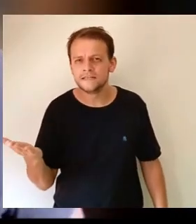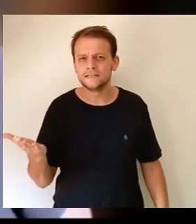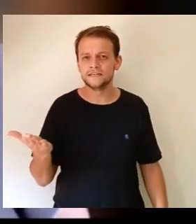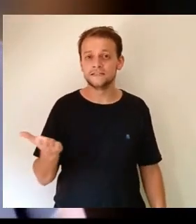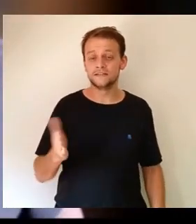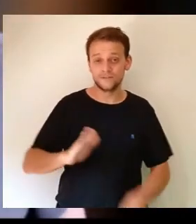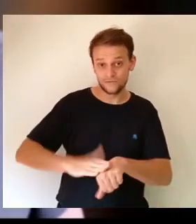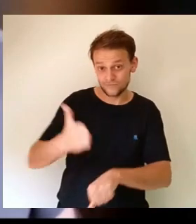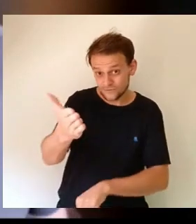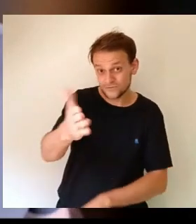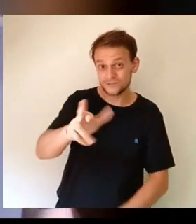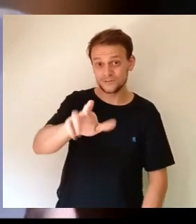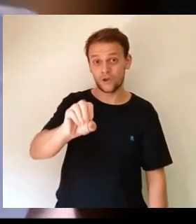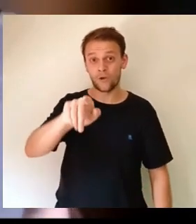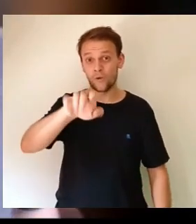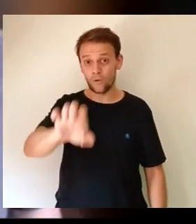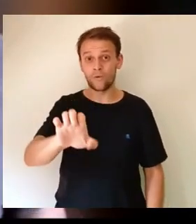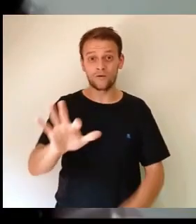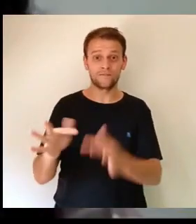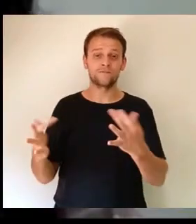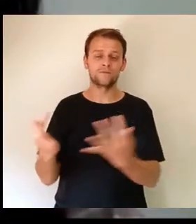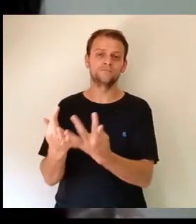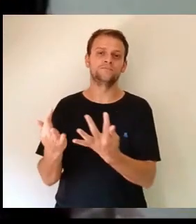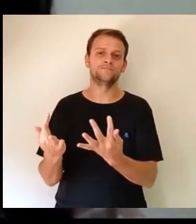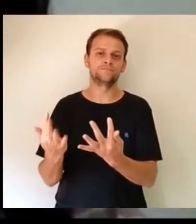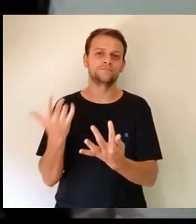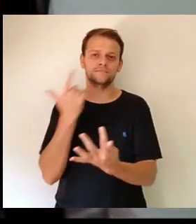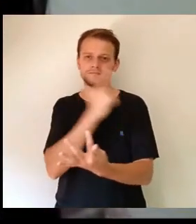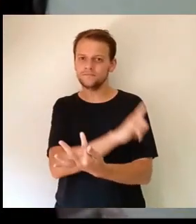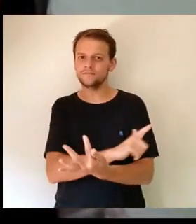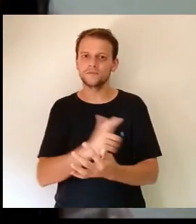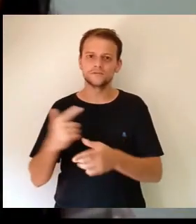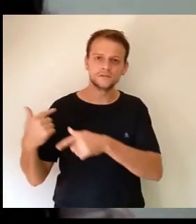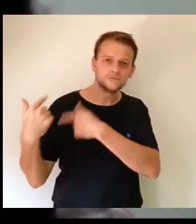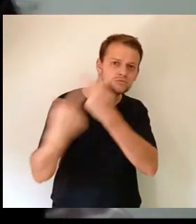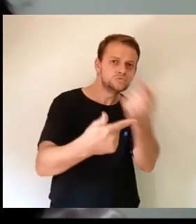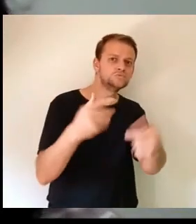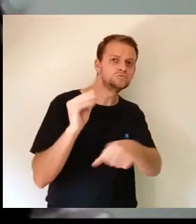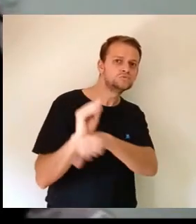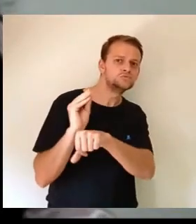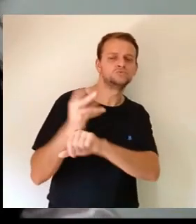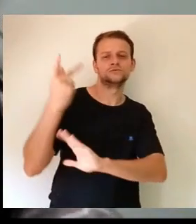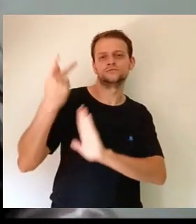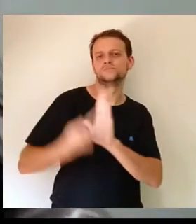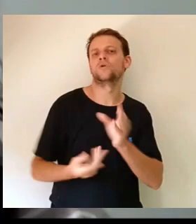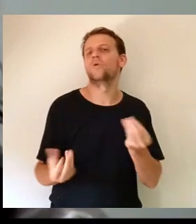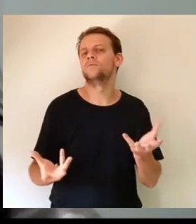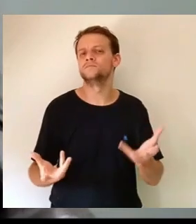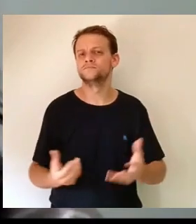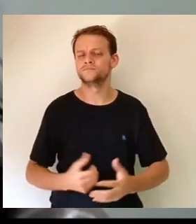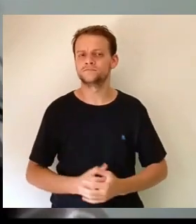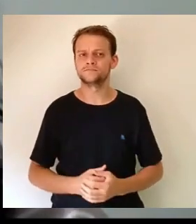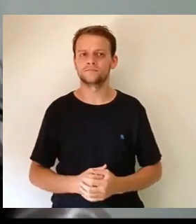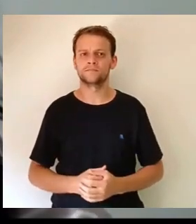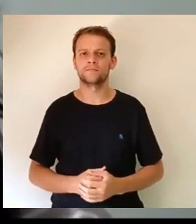que vocês, né, você, Roger, e mais junto com a sua família, estão conseguindo manter esses